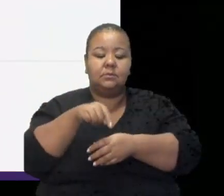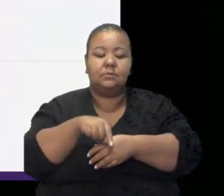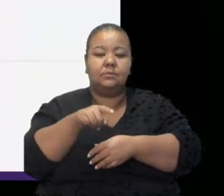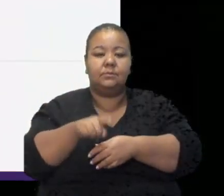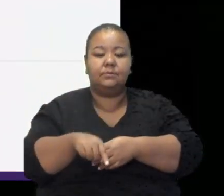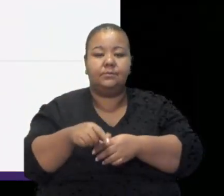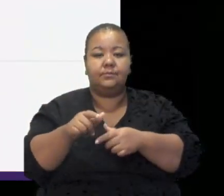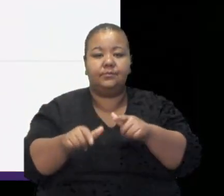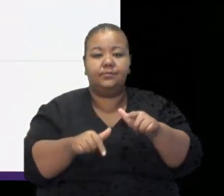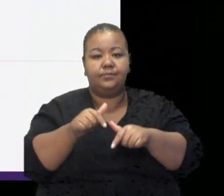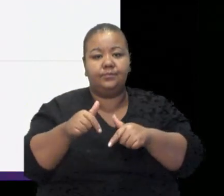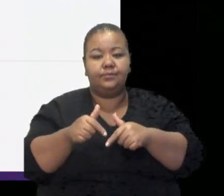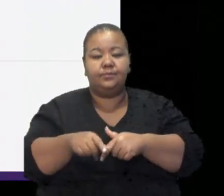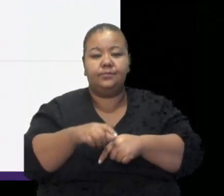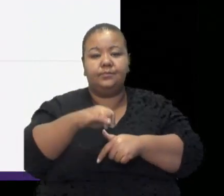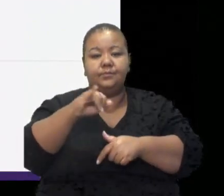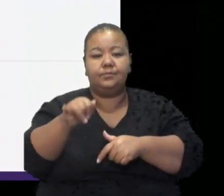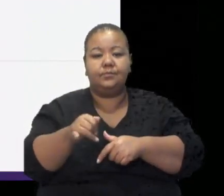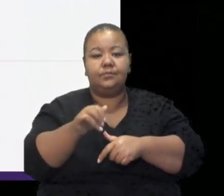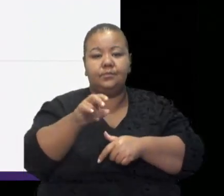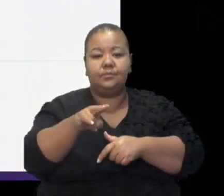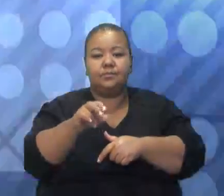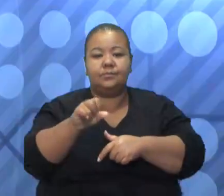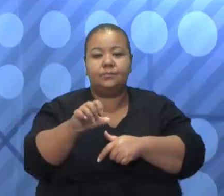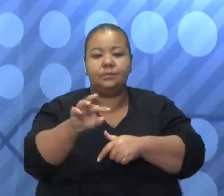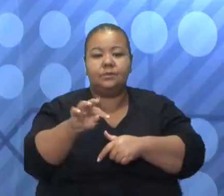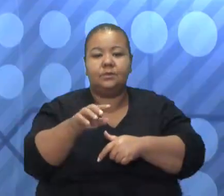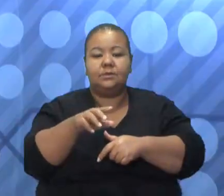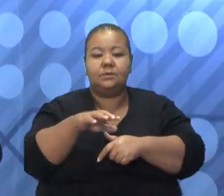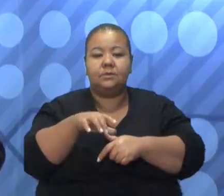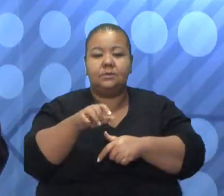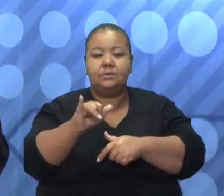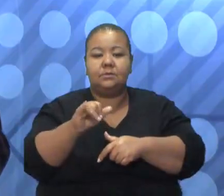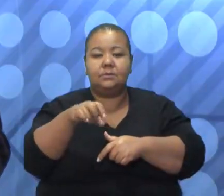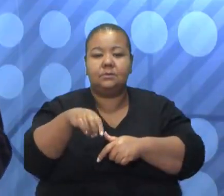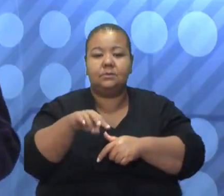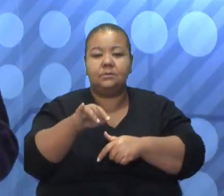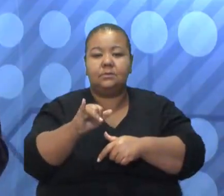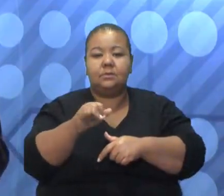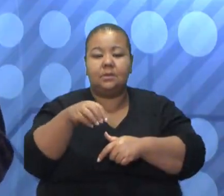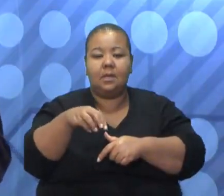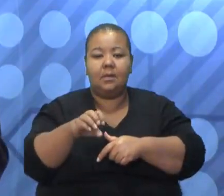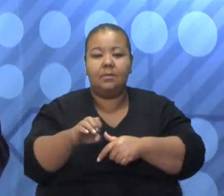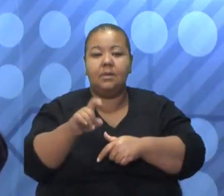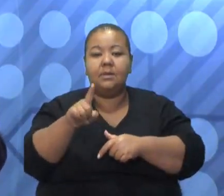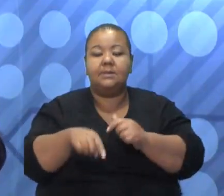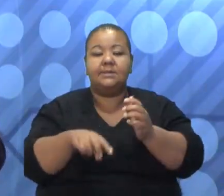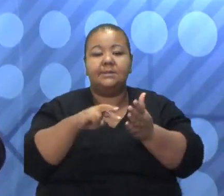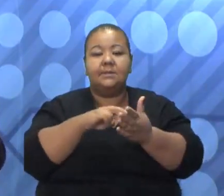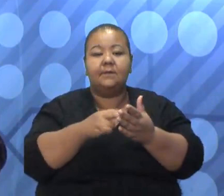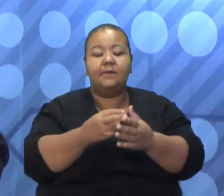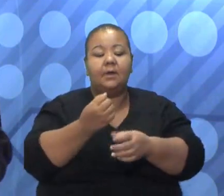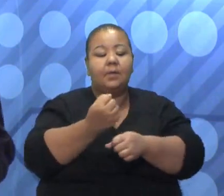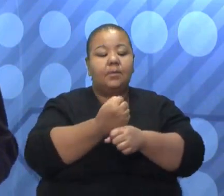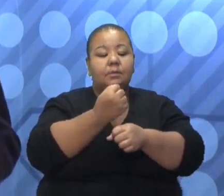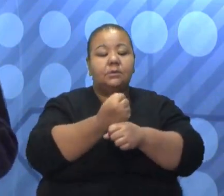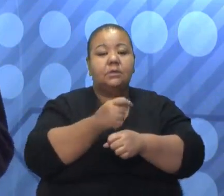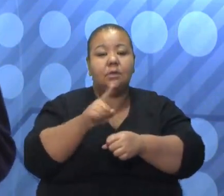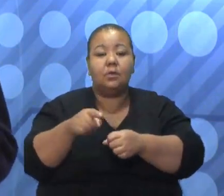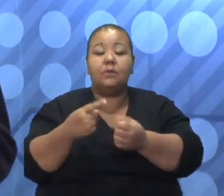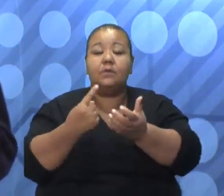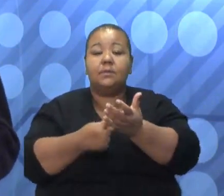desse cenário. Então, o just in time significa necessariamente produzir o que é necessário a partir de um